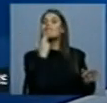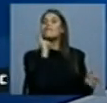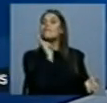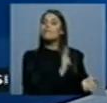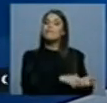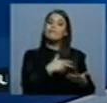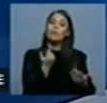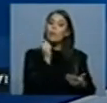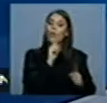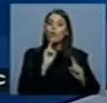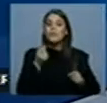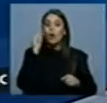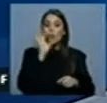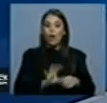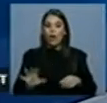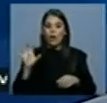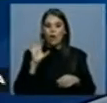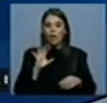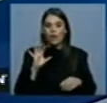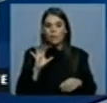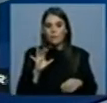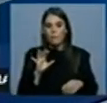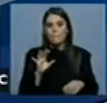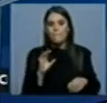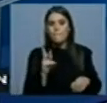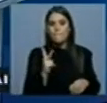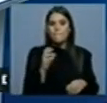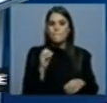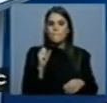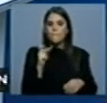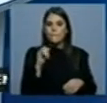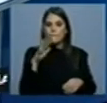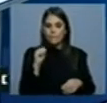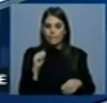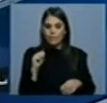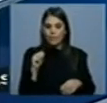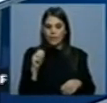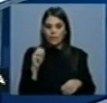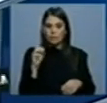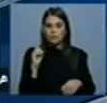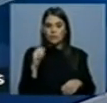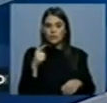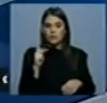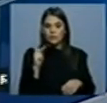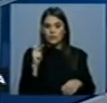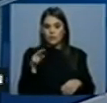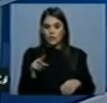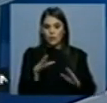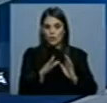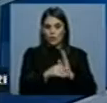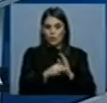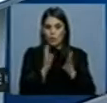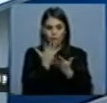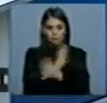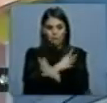podemos começar com A Vogais, uma chancela da editora 2020, e de Stephen Kotler e Jaime Will, roubar o fogo. Olha, calha